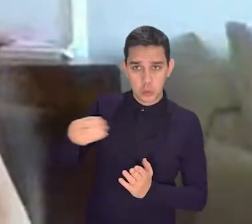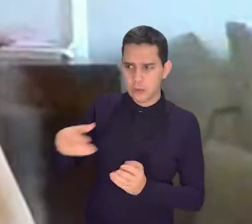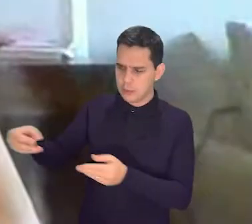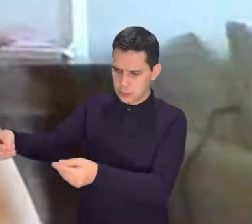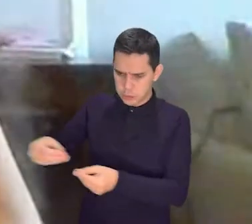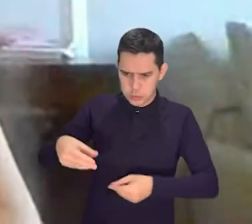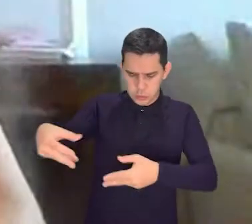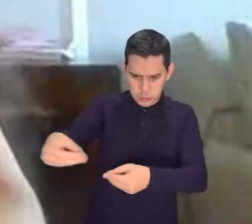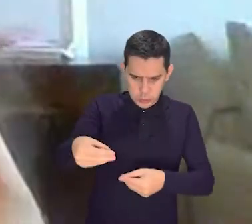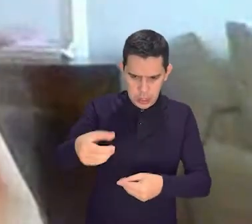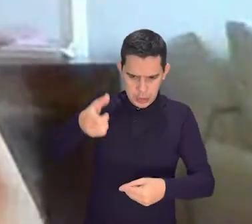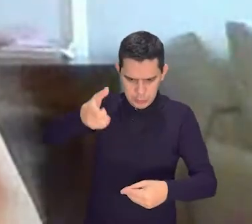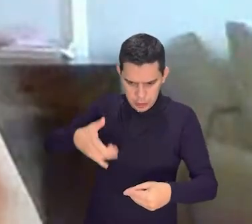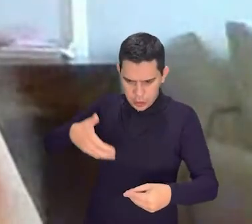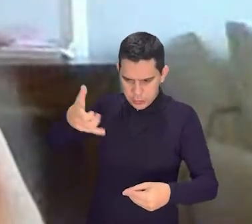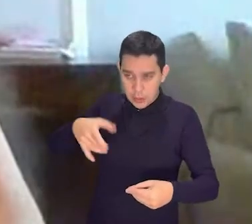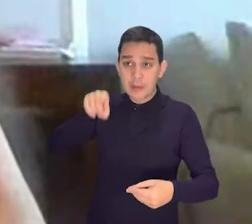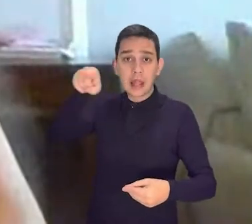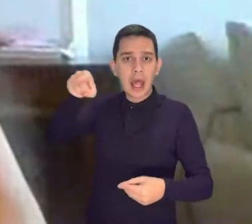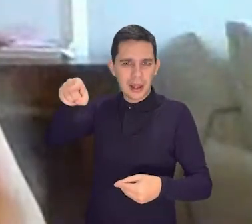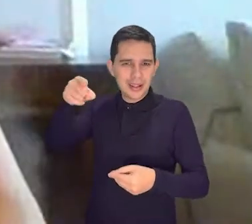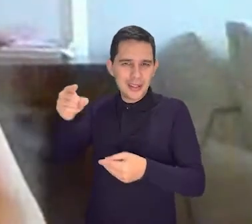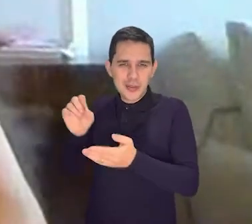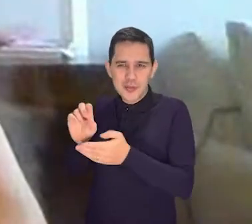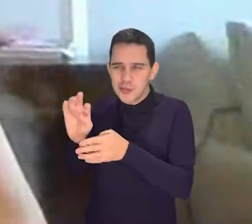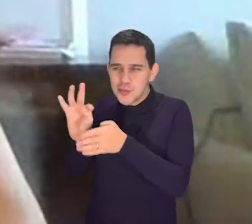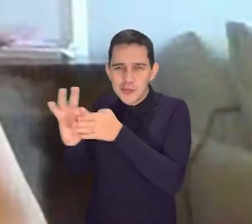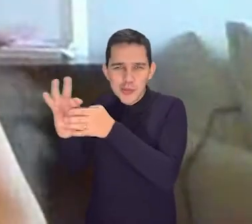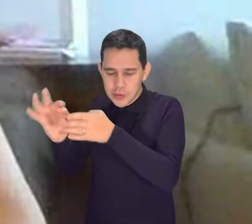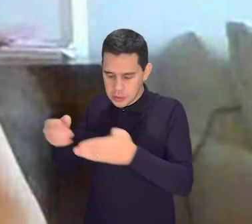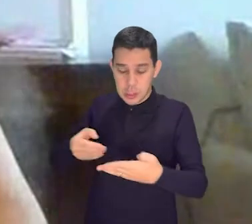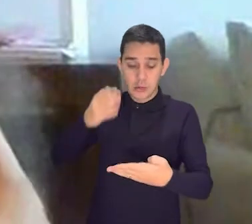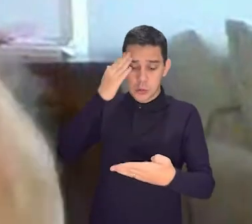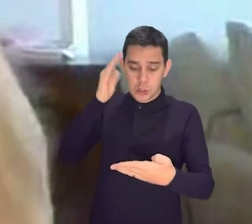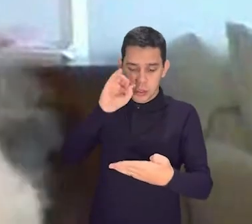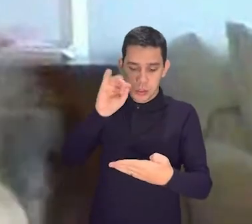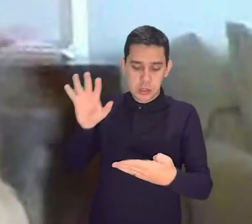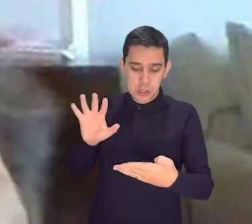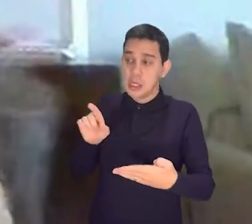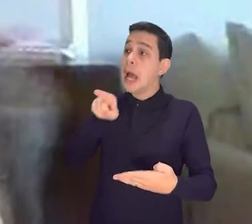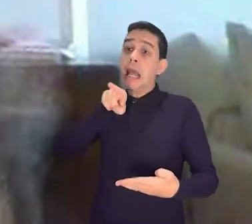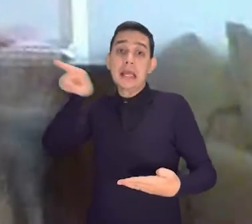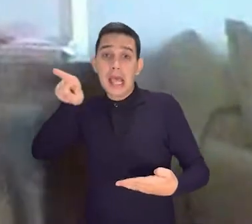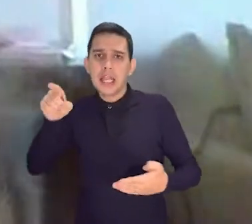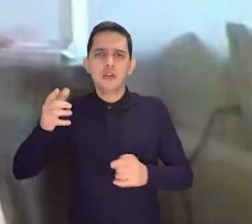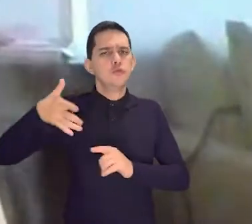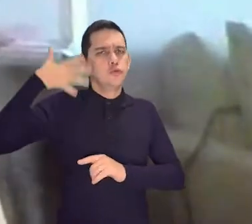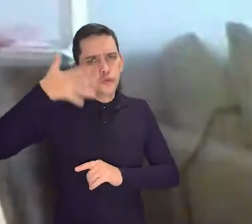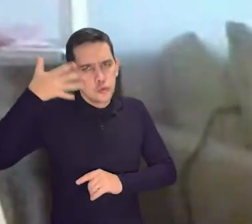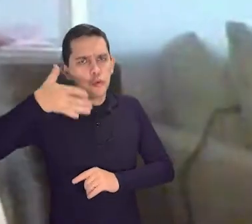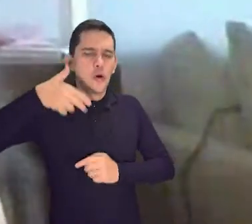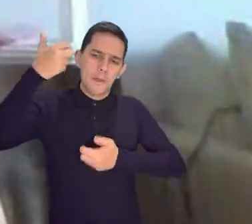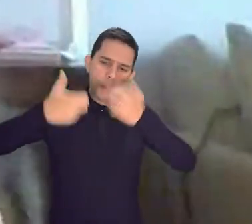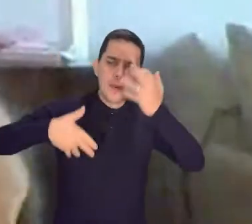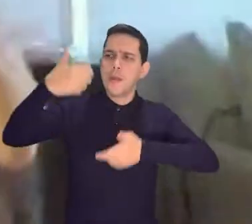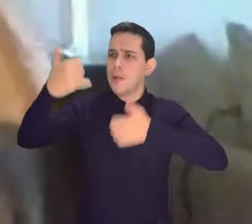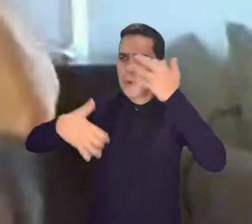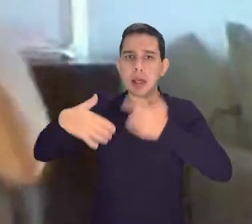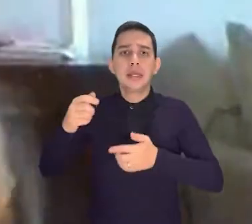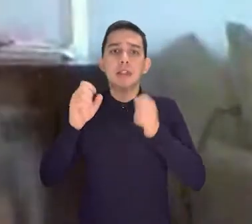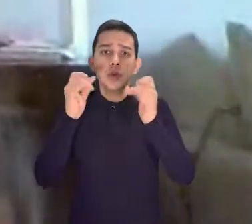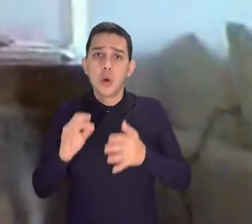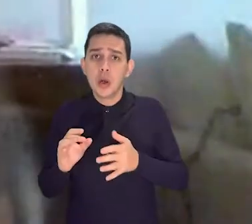do equipamento, dizendo as condições, e ela fez uma sustentação oral mostrando que, de fato,